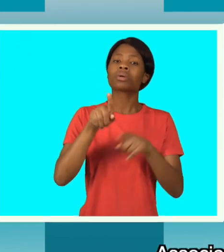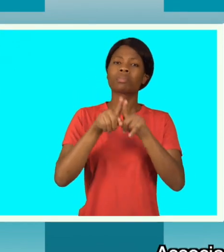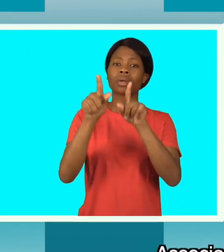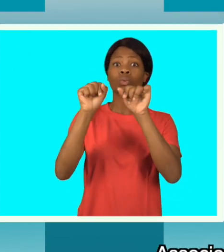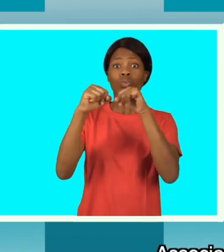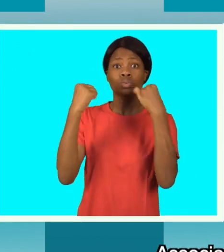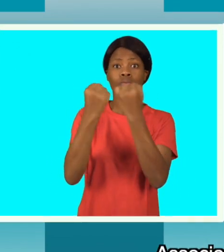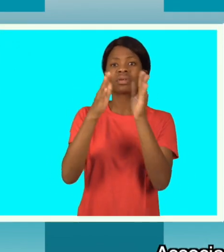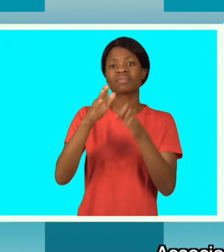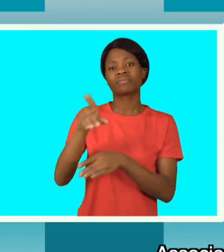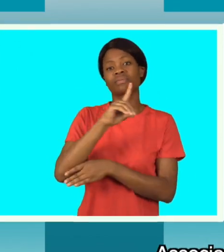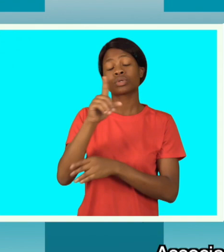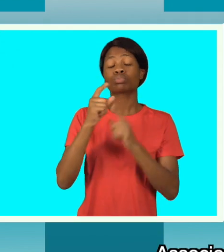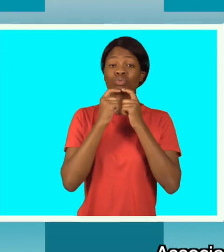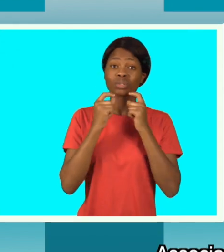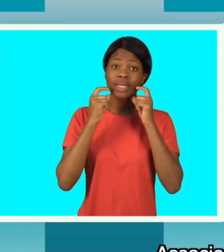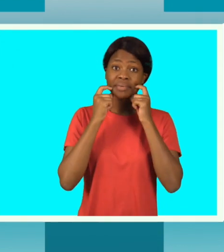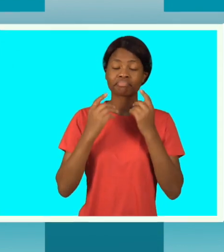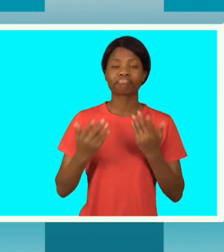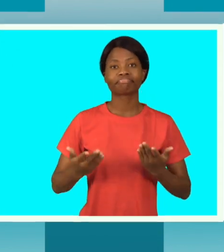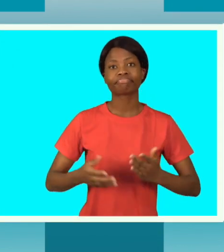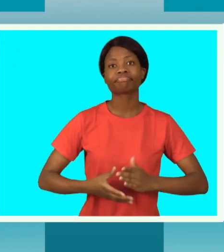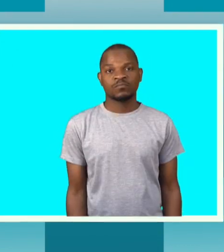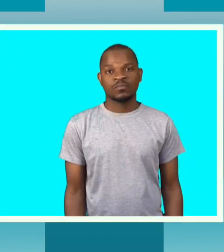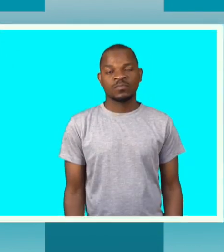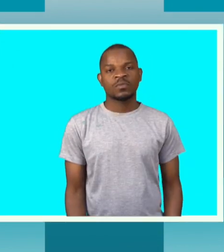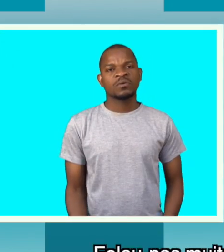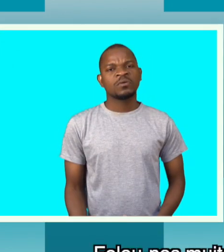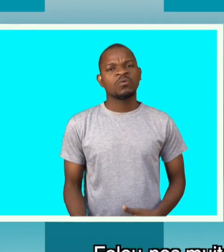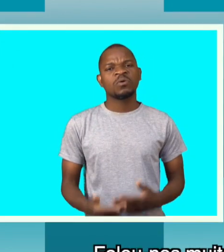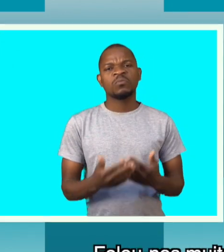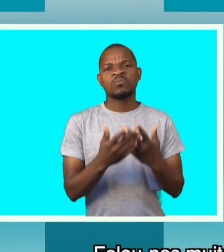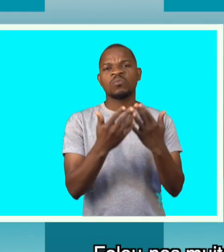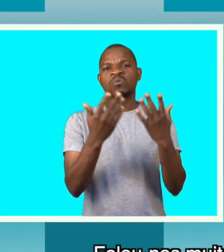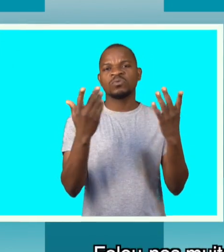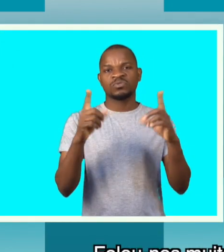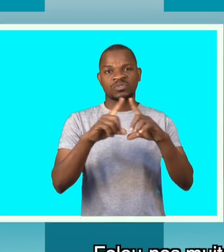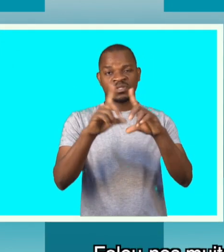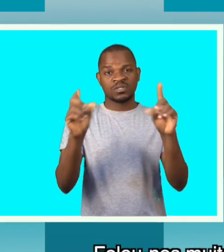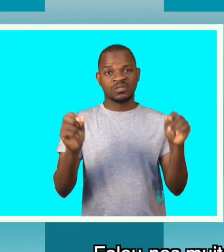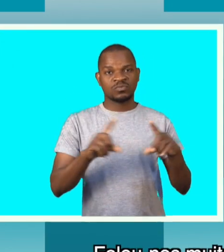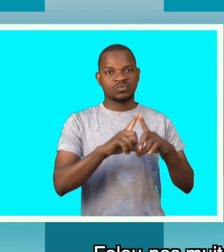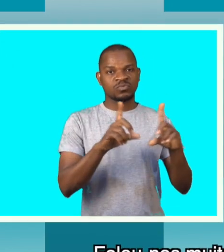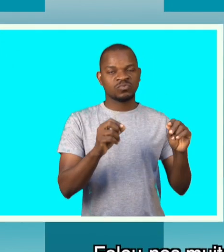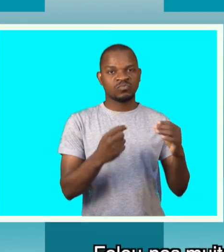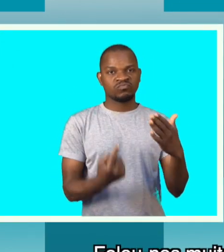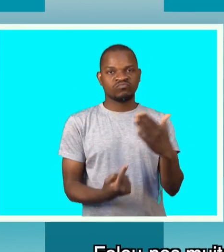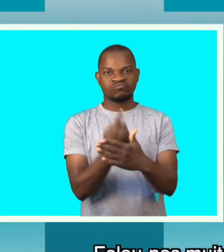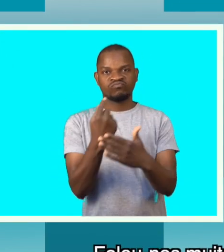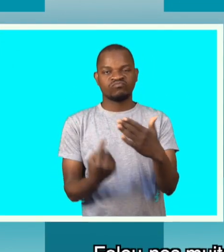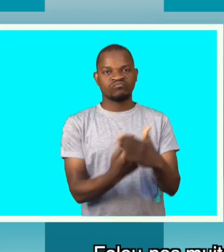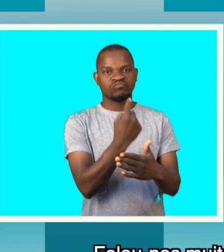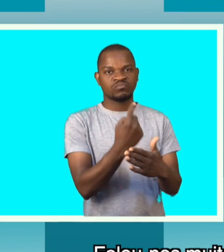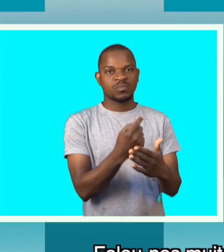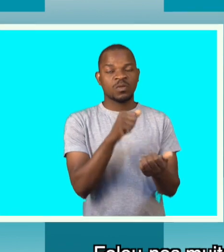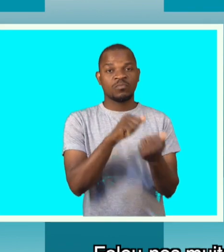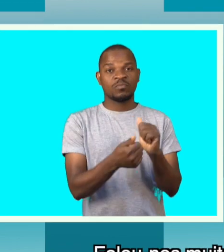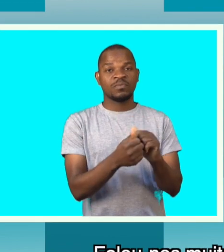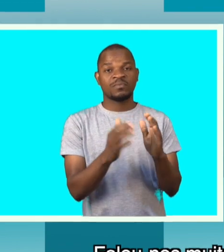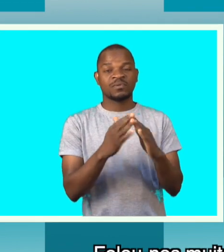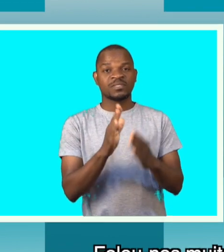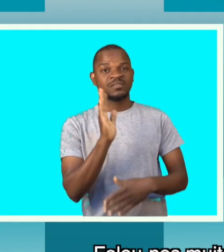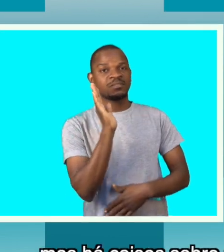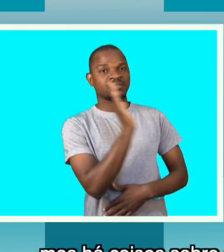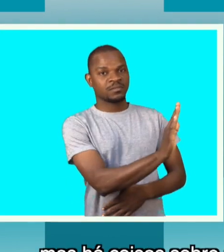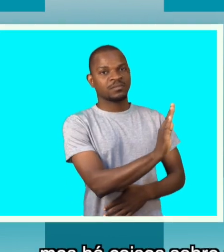das pessoas com deficiência do bolsa família a não falar muita coisa sobre o que está acontecendo na casa